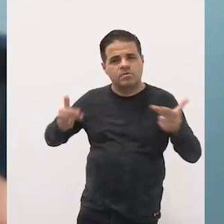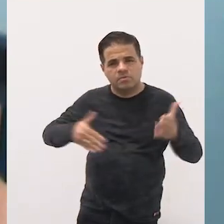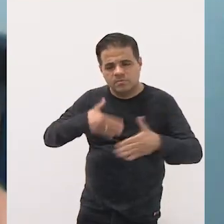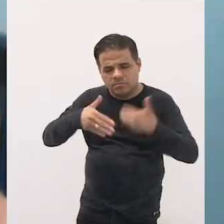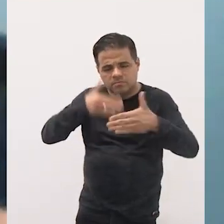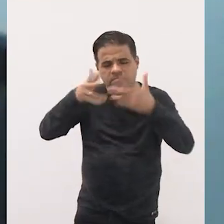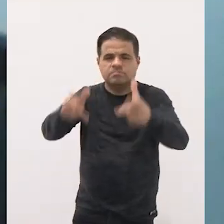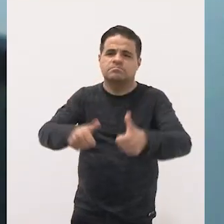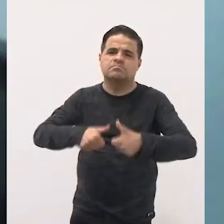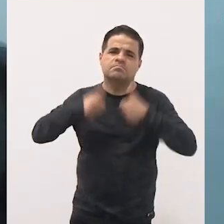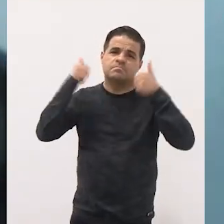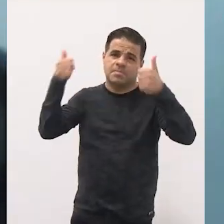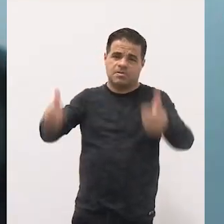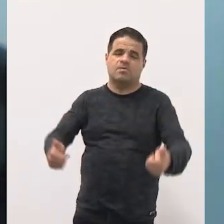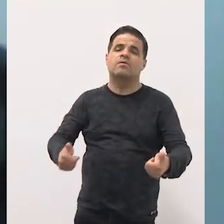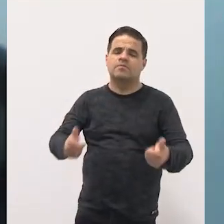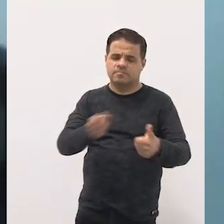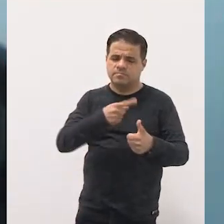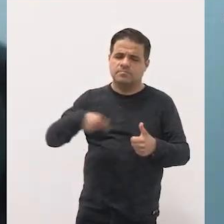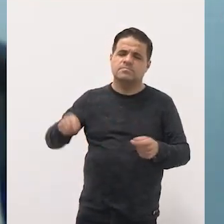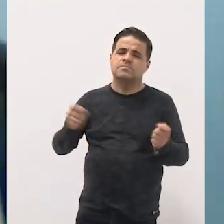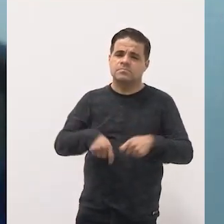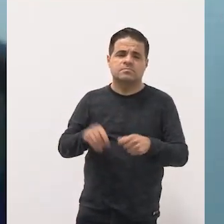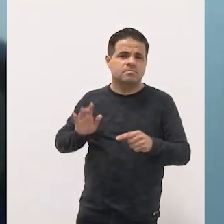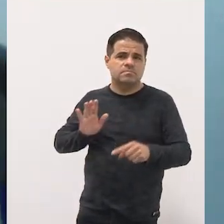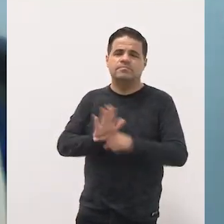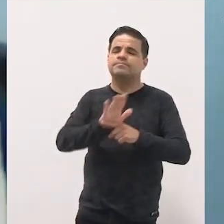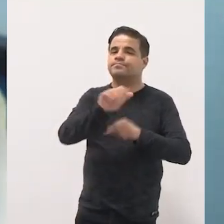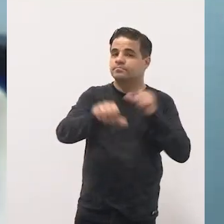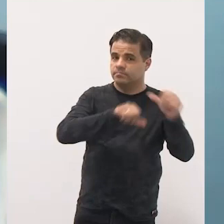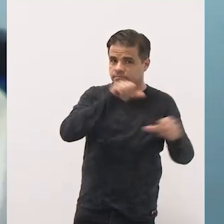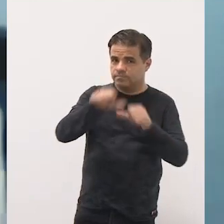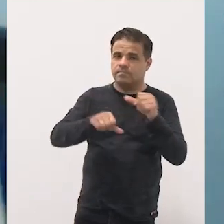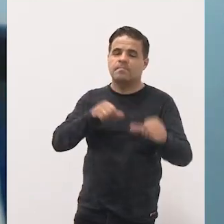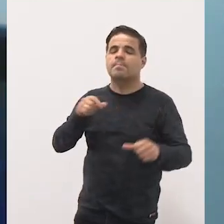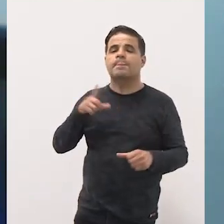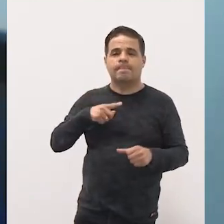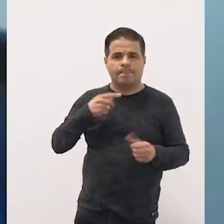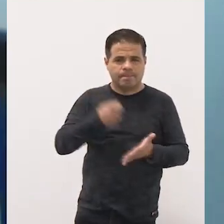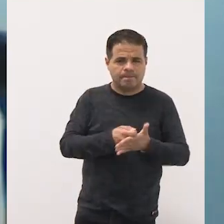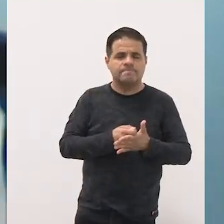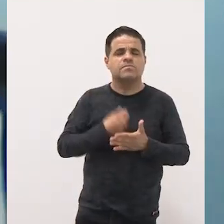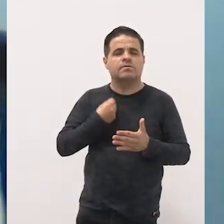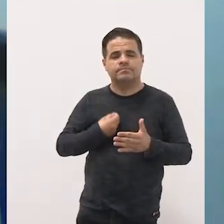começaram a ficar melhor. Então, a gente pode modificar, isso existe, é